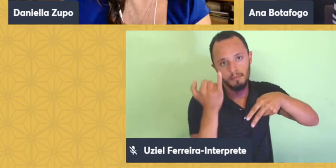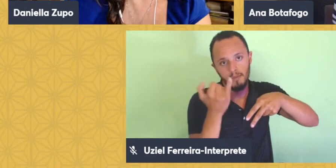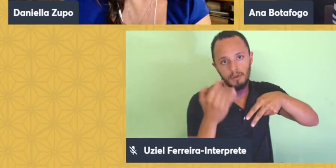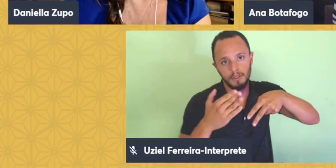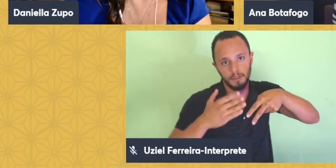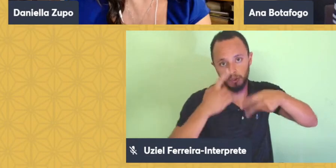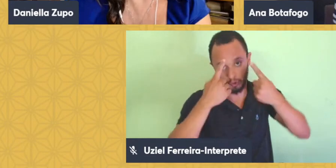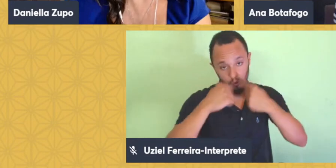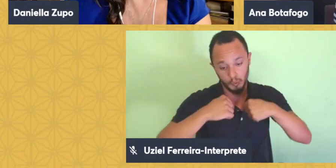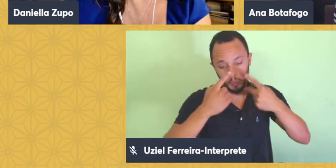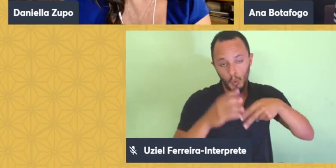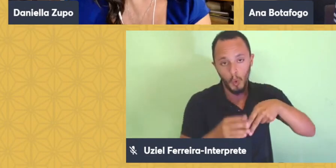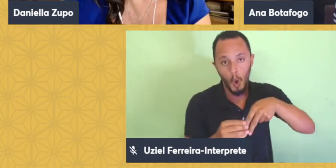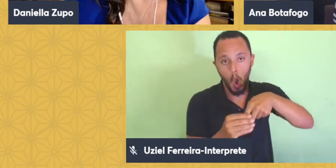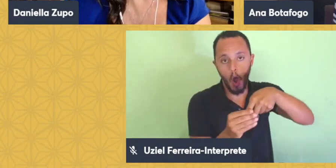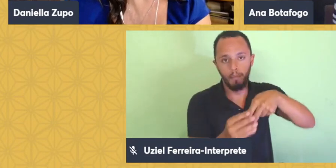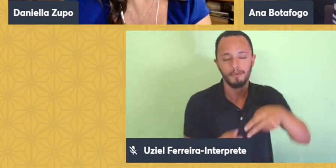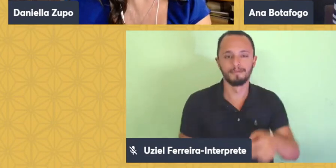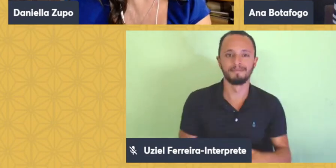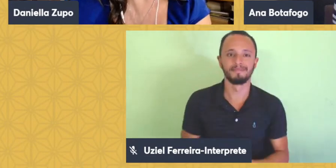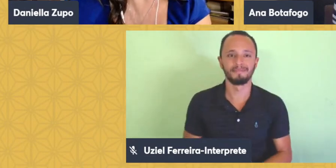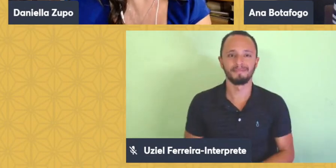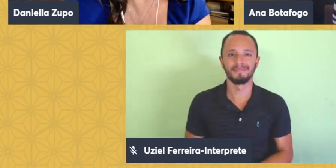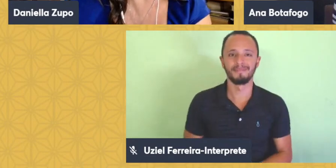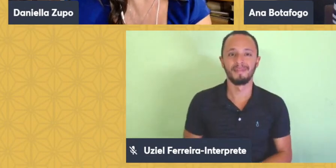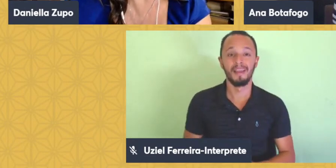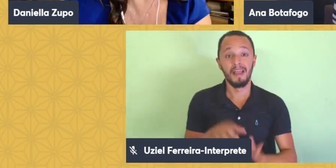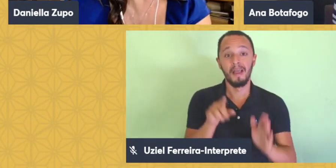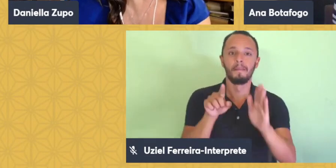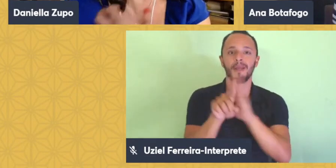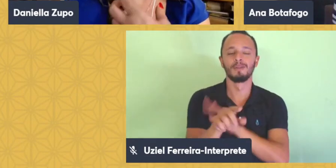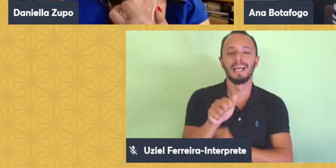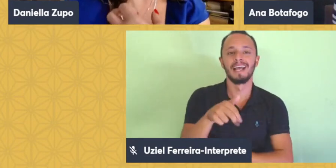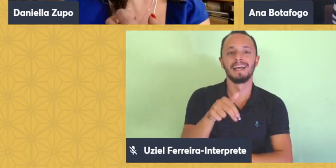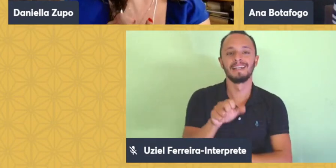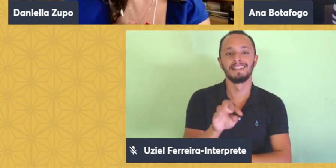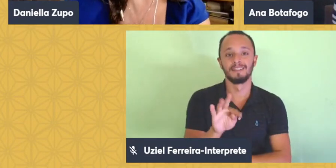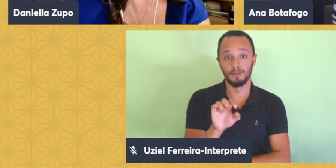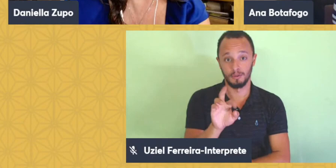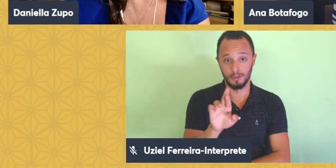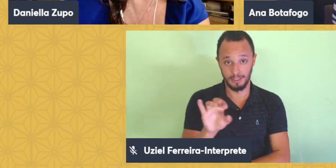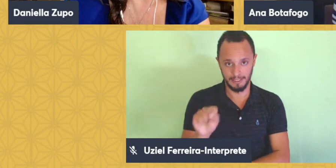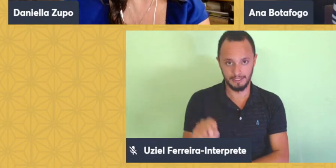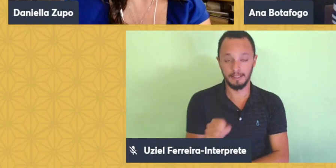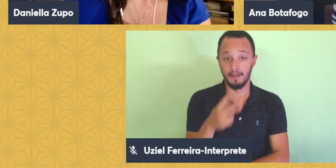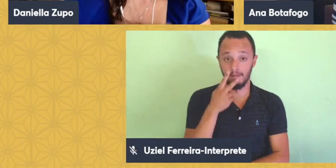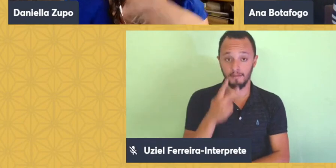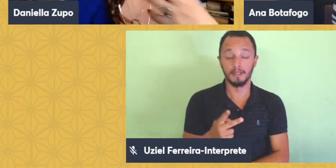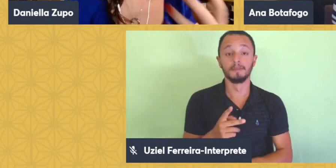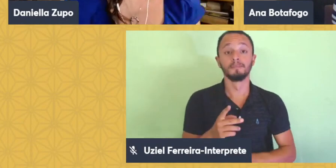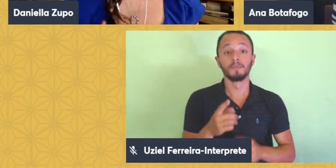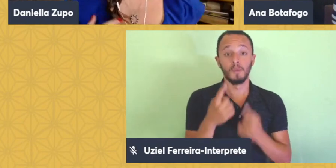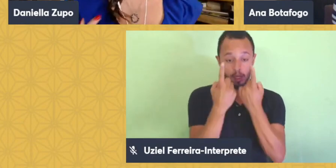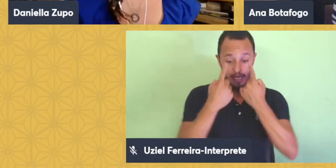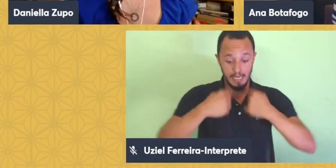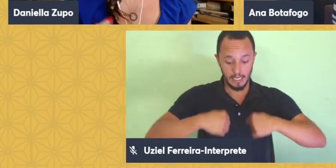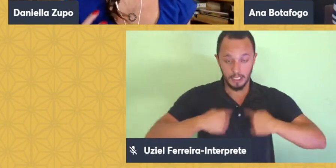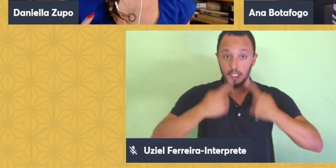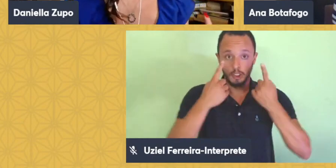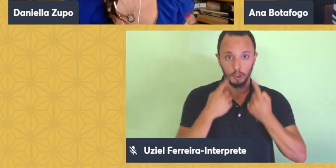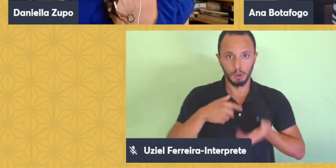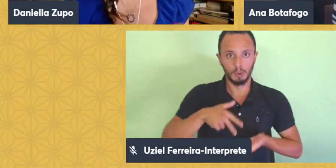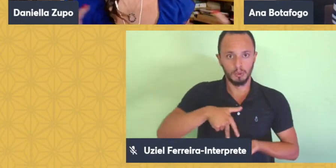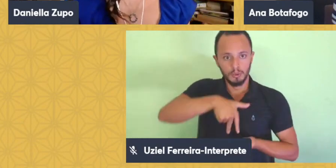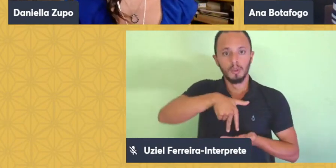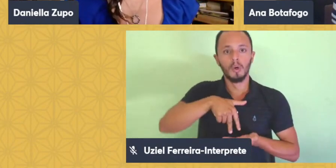Torres ela queria que você falasse na verdade não uma pergunta ela pede e sobre o eixo do corpo e aí